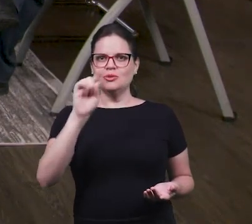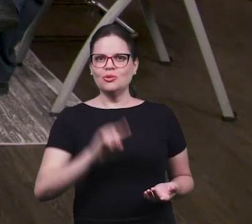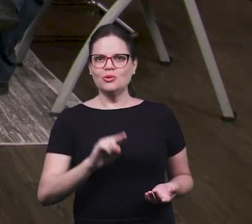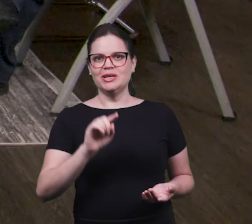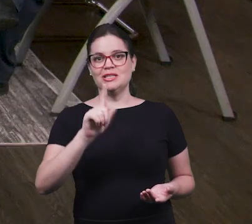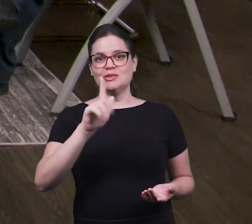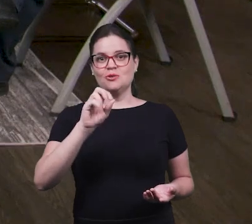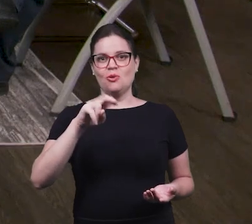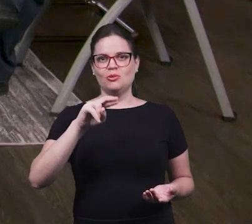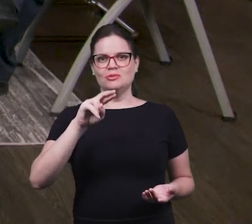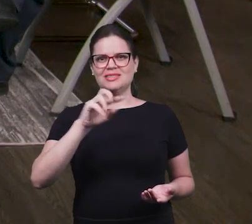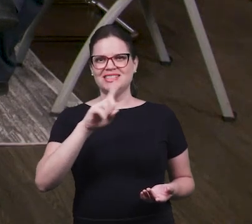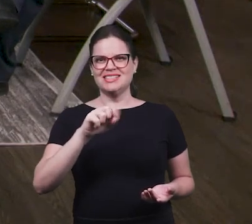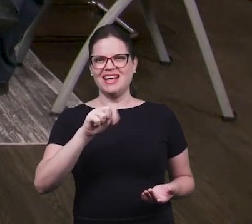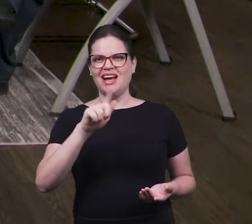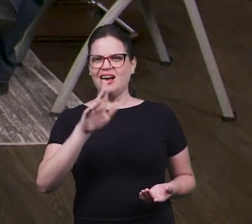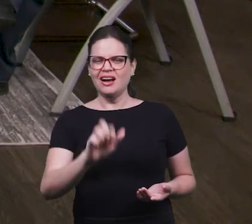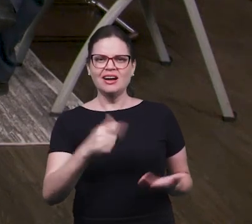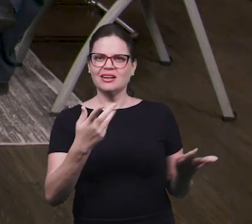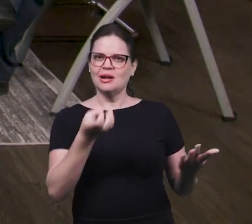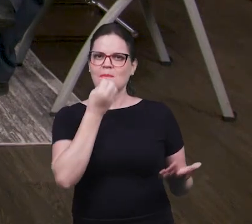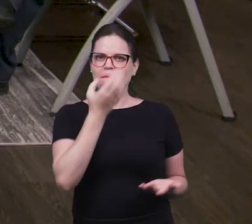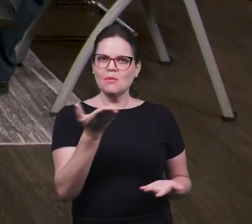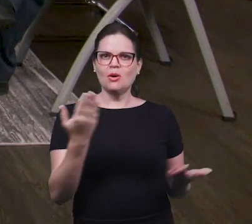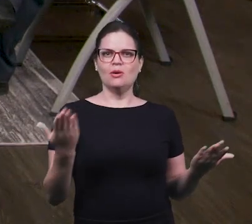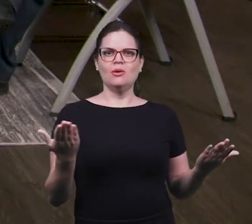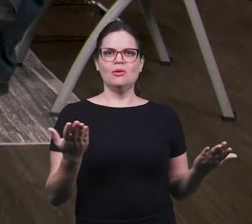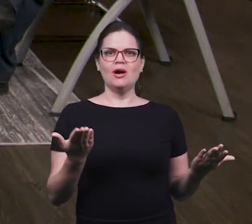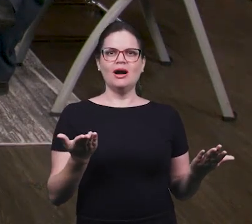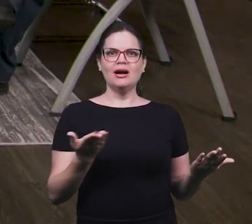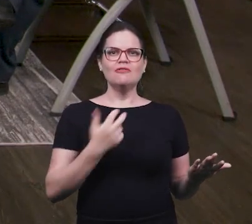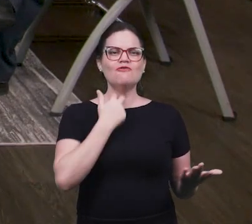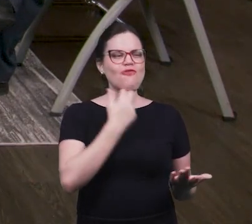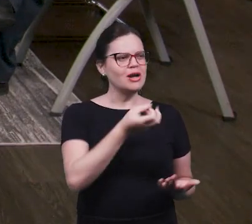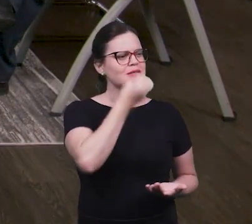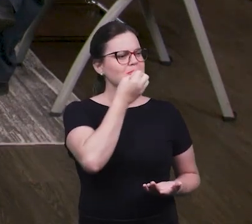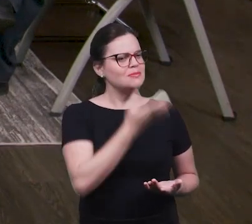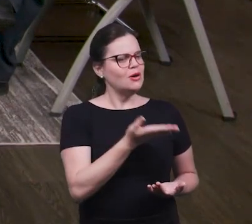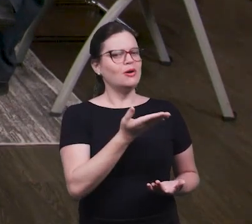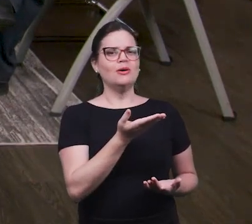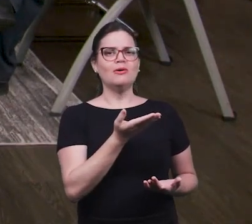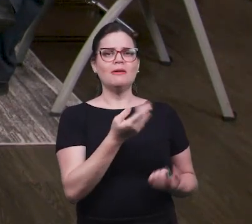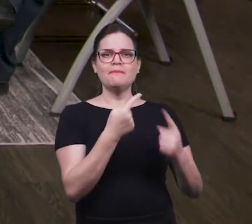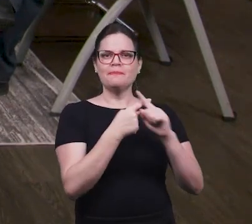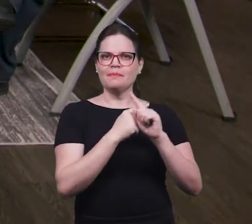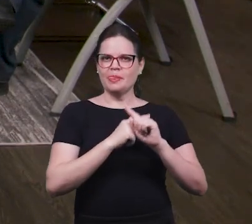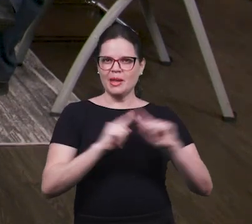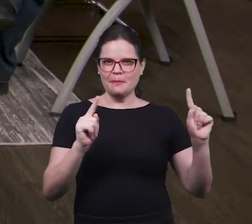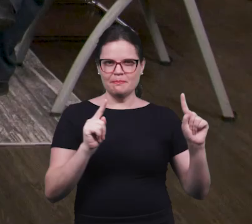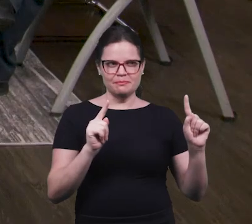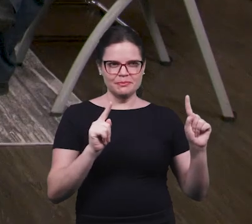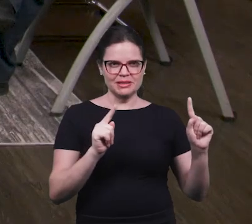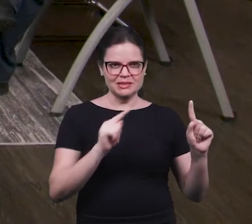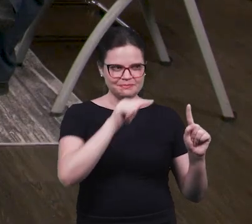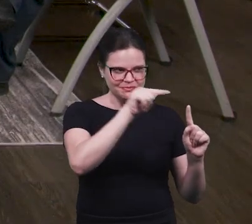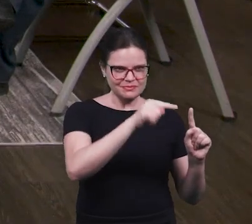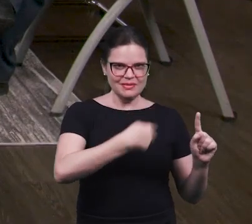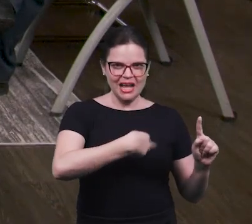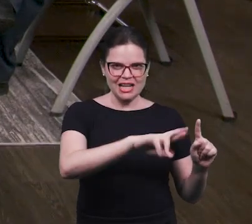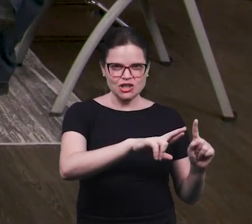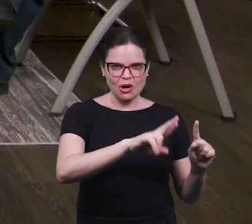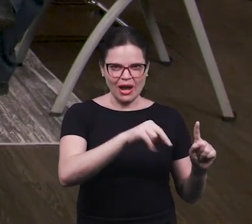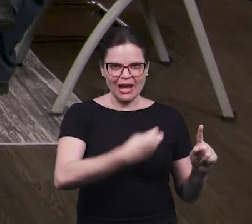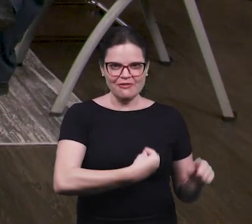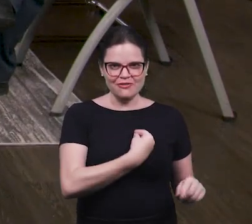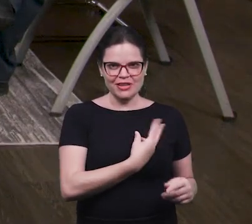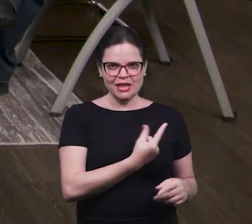Luiz Gonzaga são notáveis, porque são folclóricas. Não tem nada uma coisa com outra. Agora, você misturar isso com religião